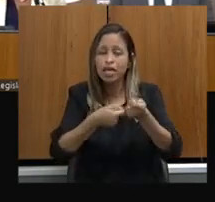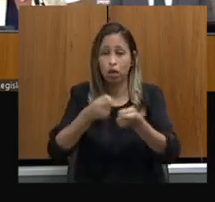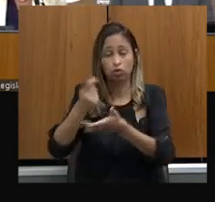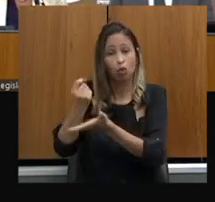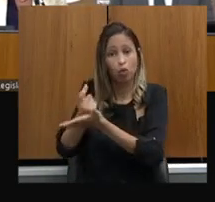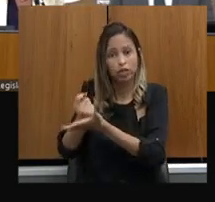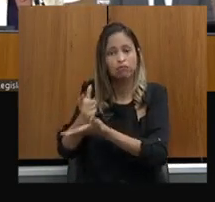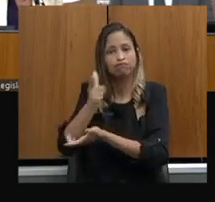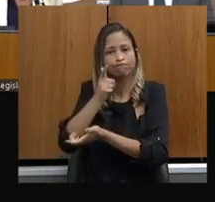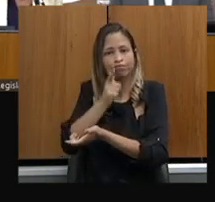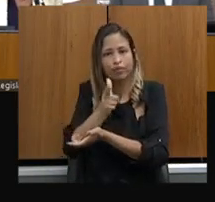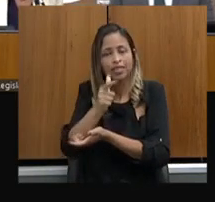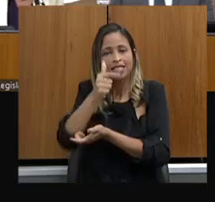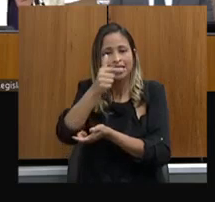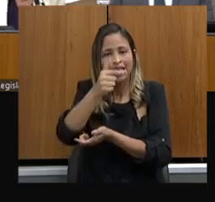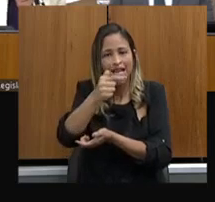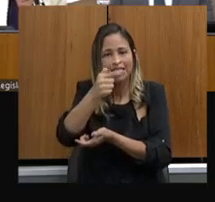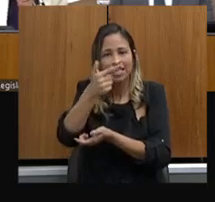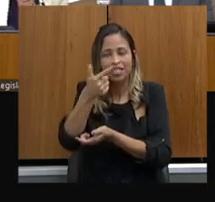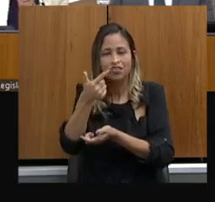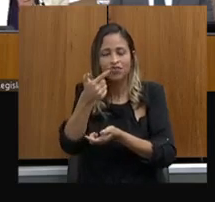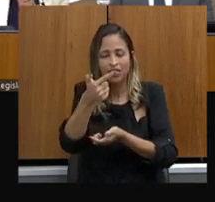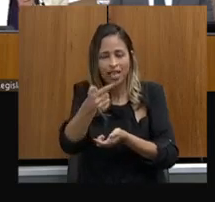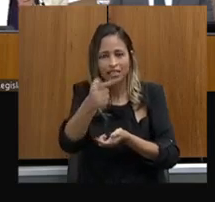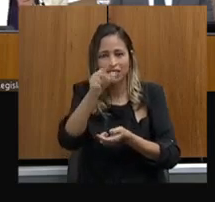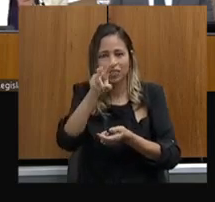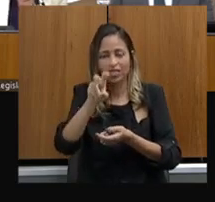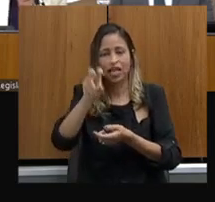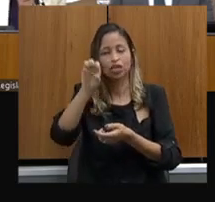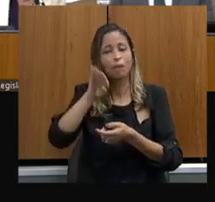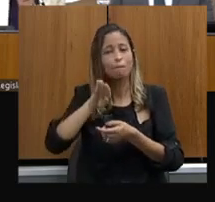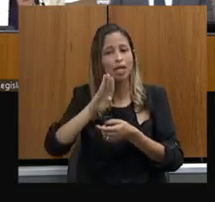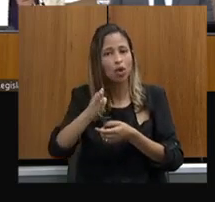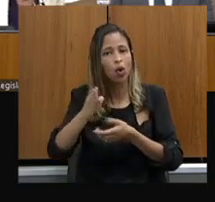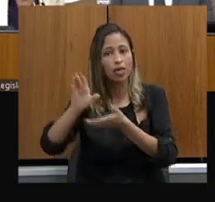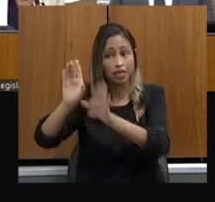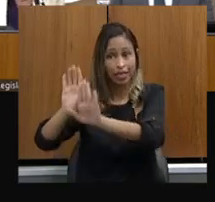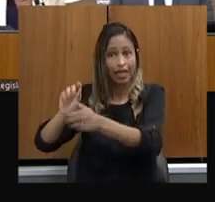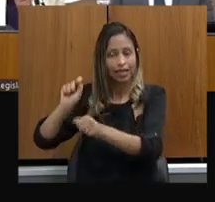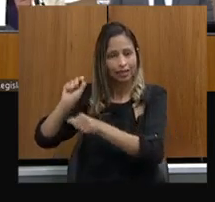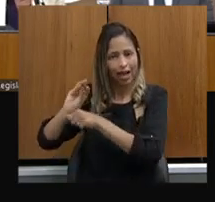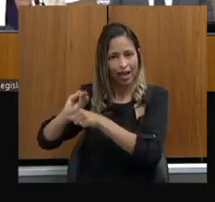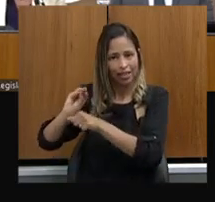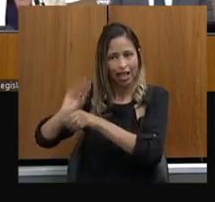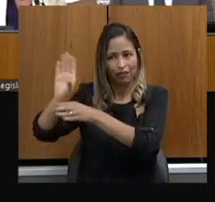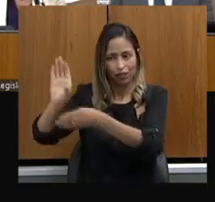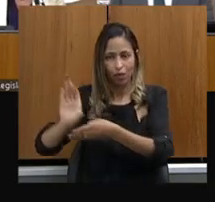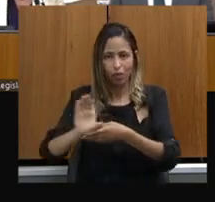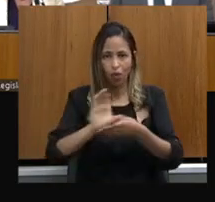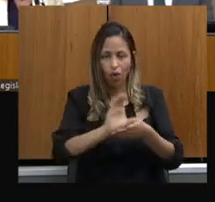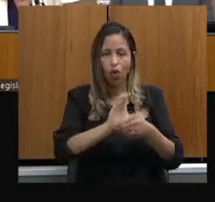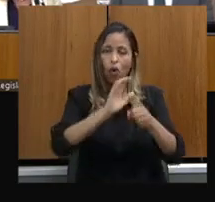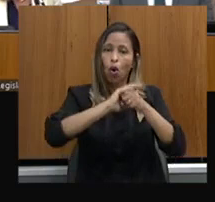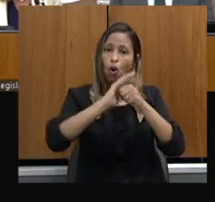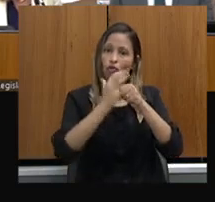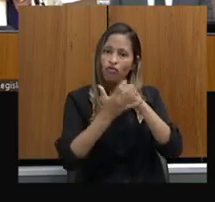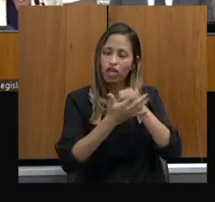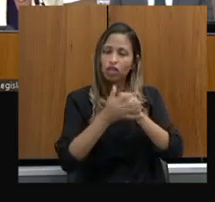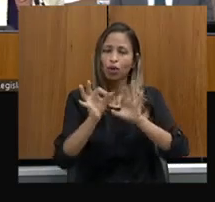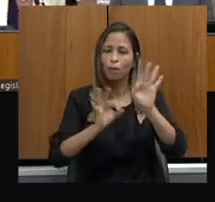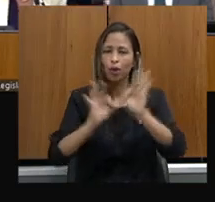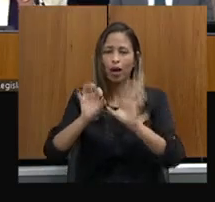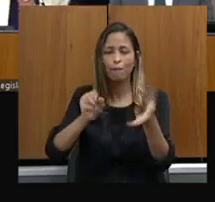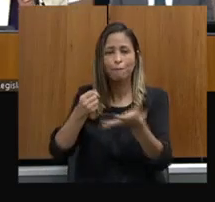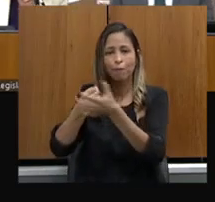compras e a gente tem 727.6 milhões de homologados para compras referência ou enfrentamento da covid e o programa